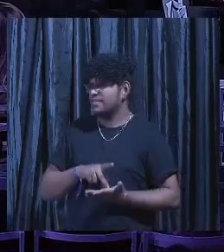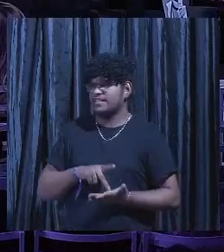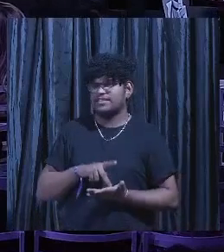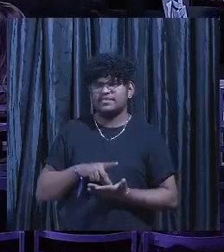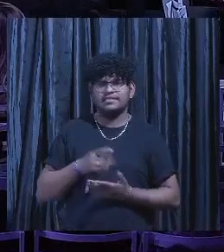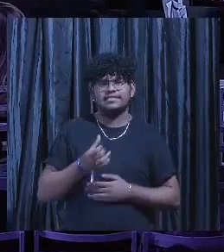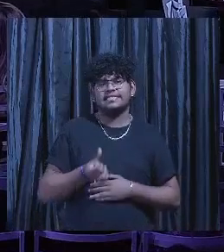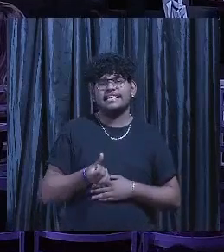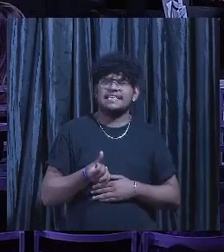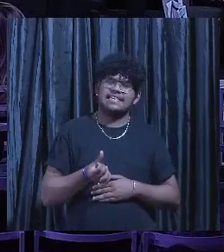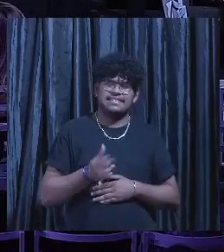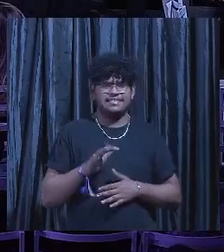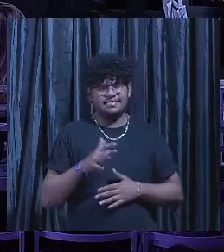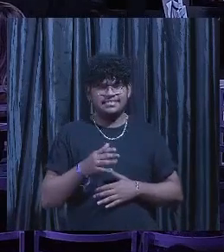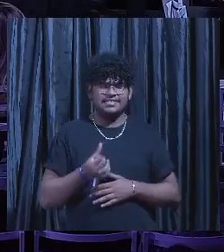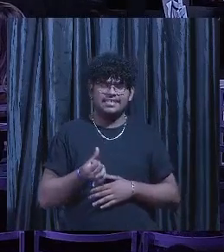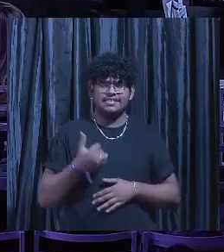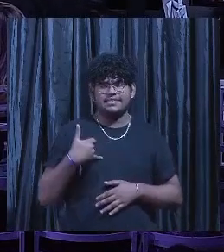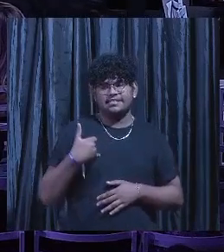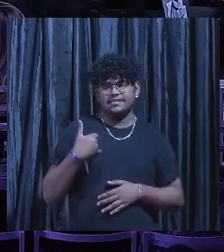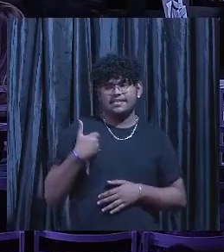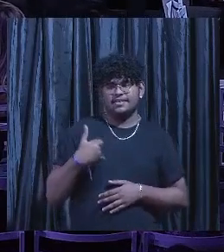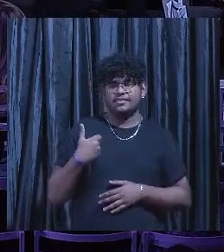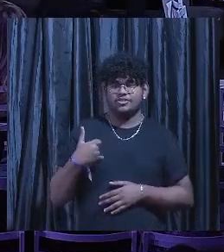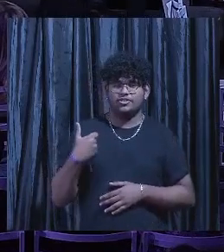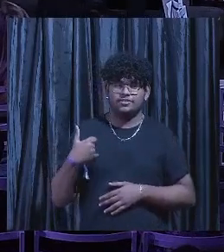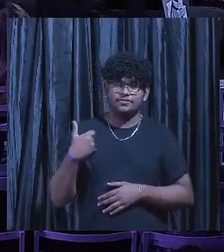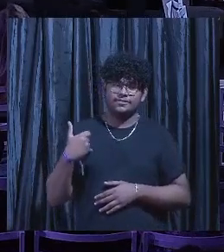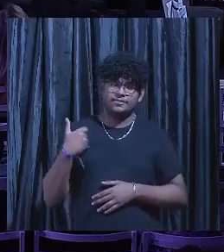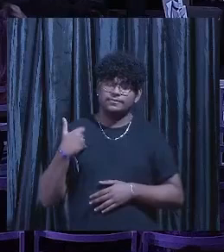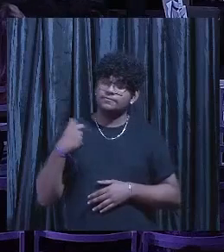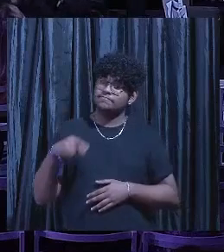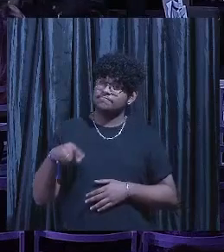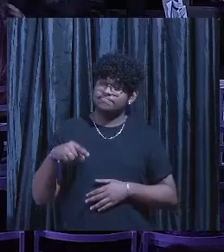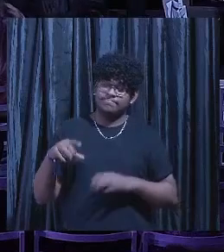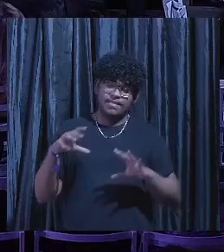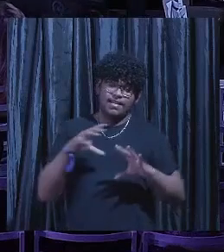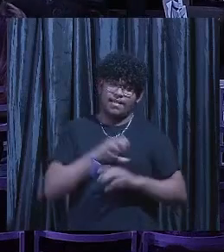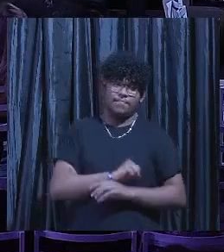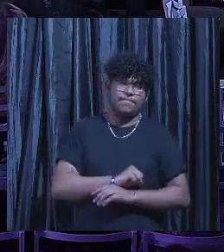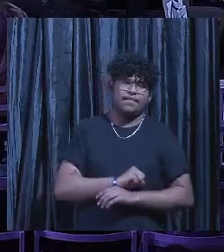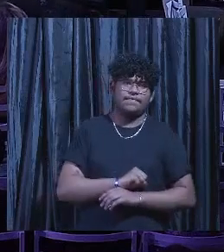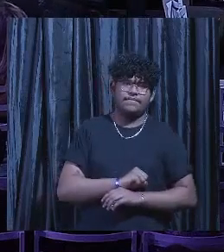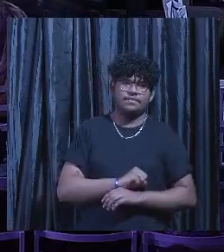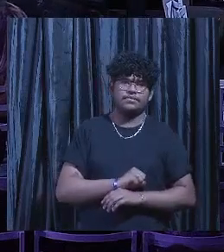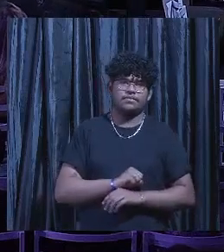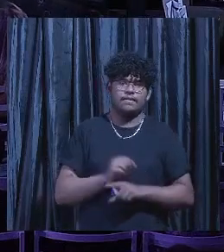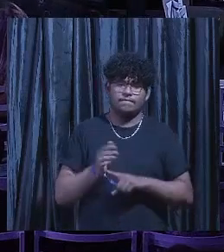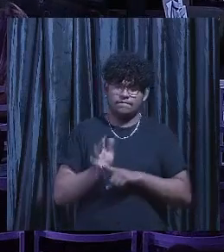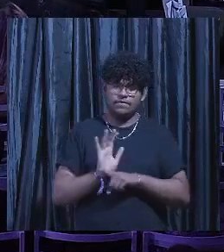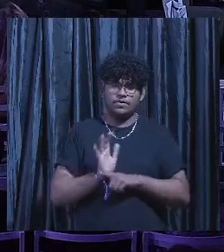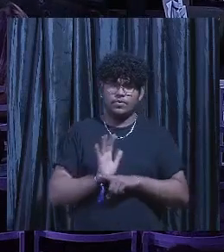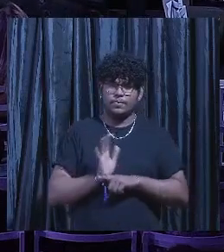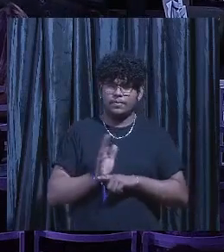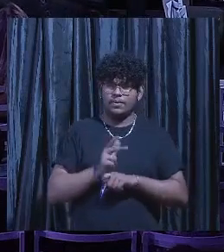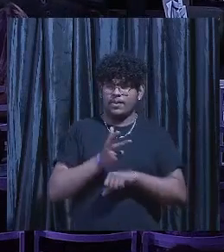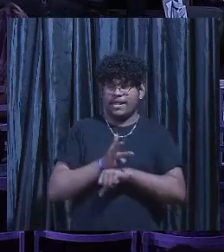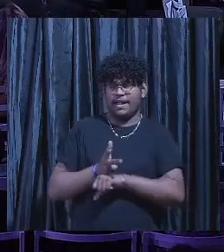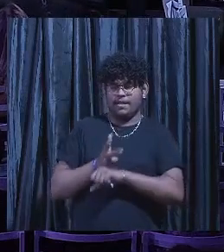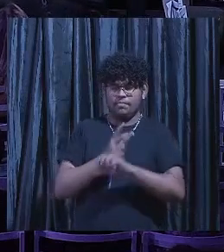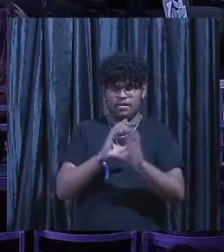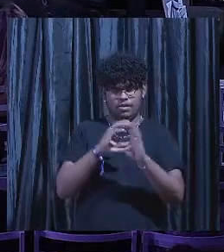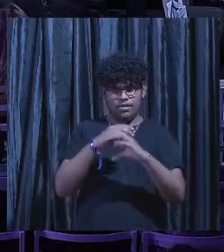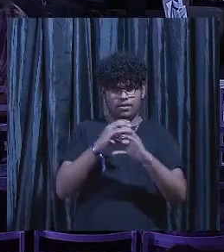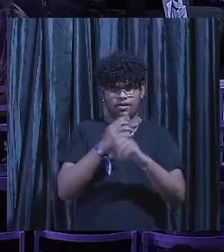6 anos nessa época aí, ela adorava fazer filmes com a câmera do pai, com a câmera de 16 milímetros.